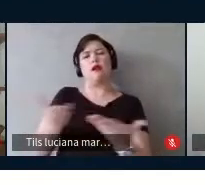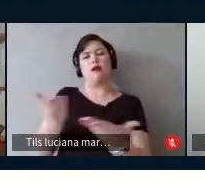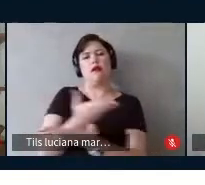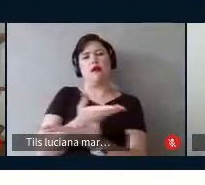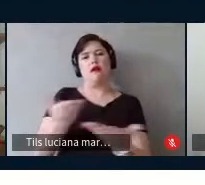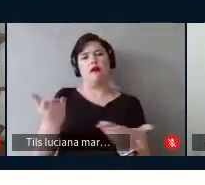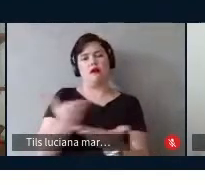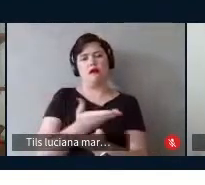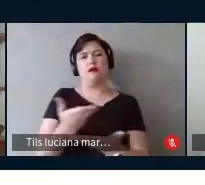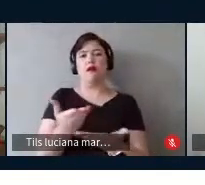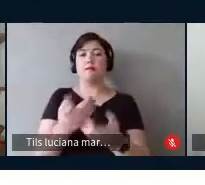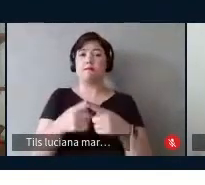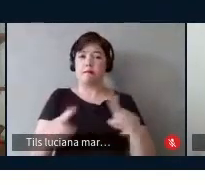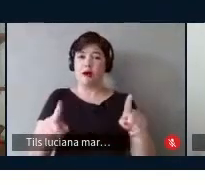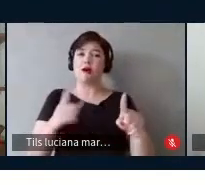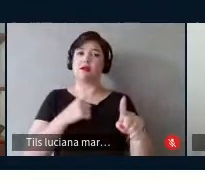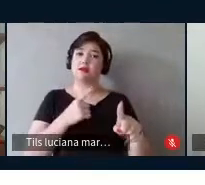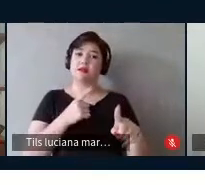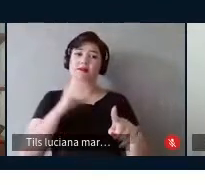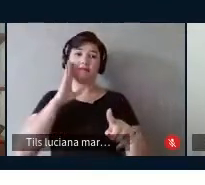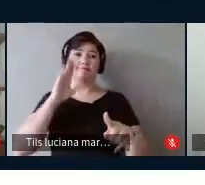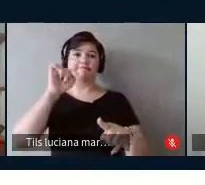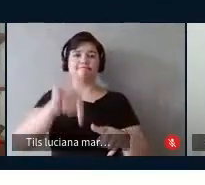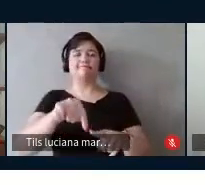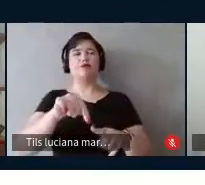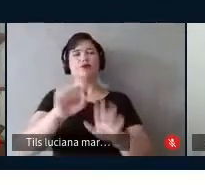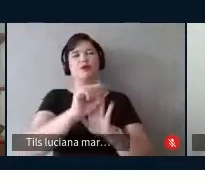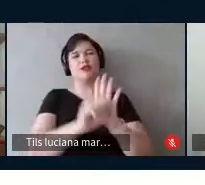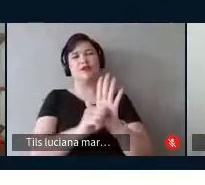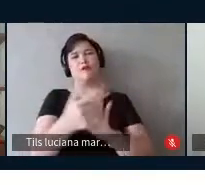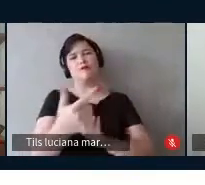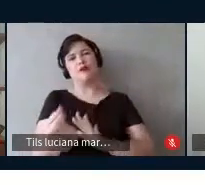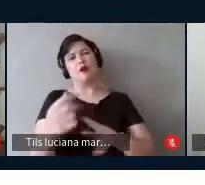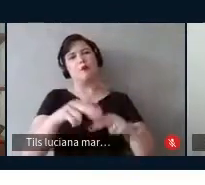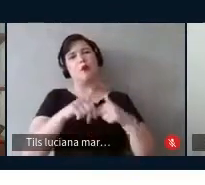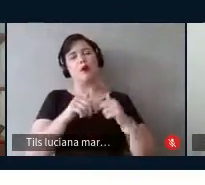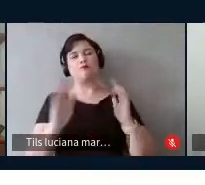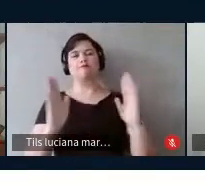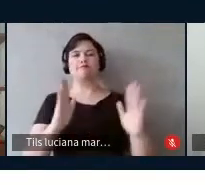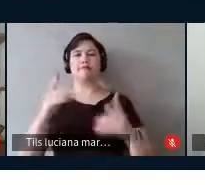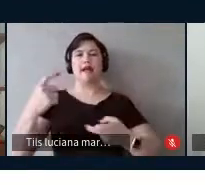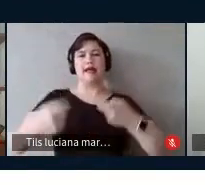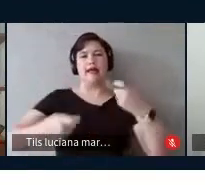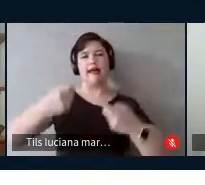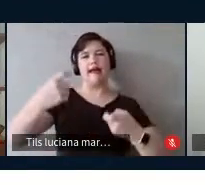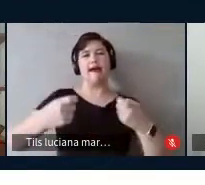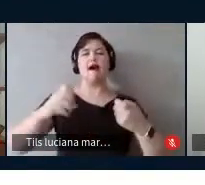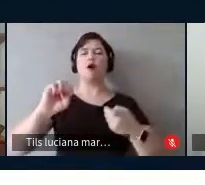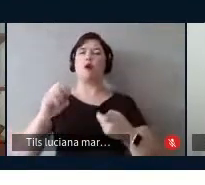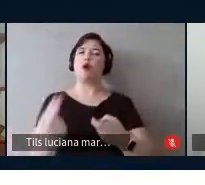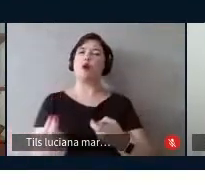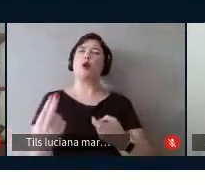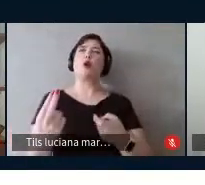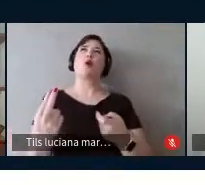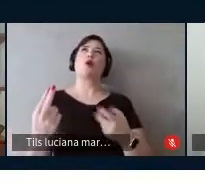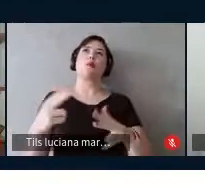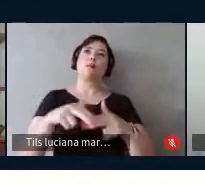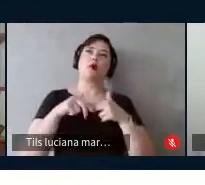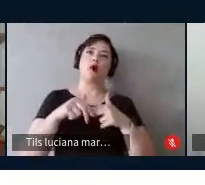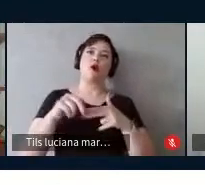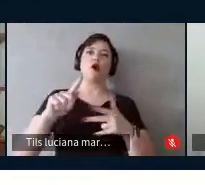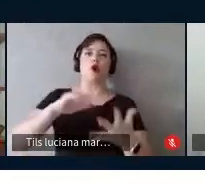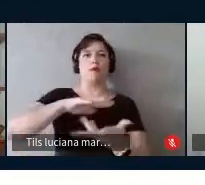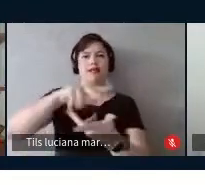dos tempos, mas que ganha grande destaque no século XX, seja pelos períodos de guerra, seja pelo fenômeno de